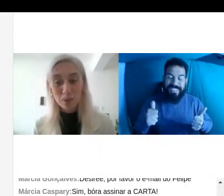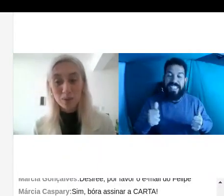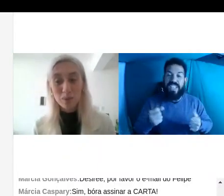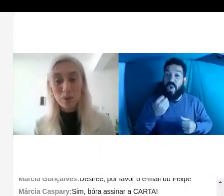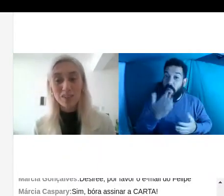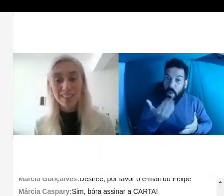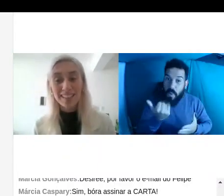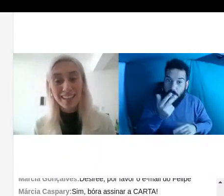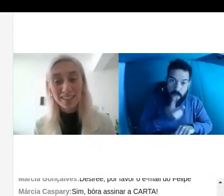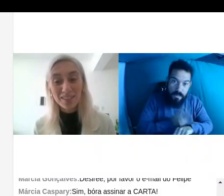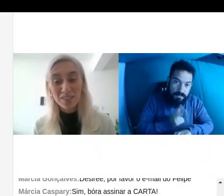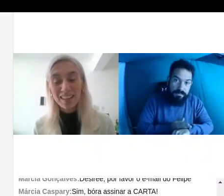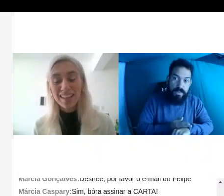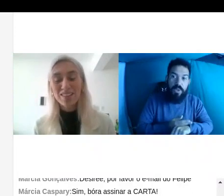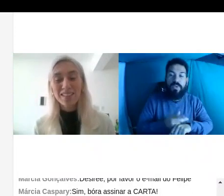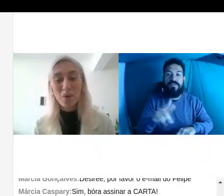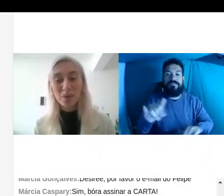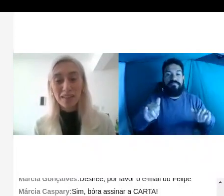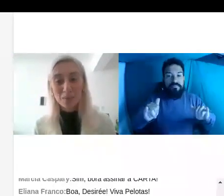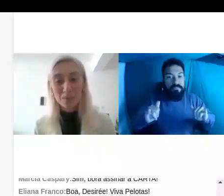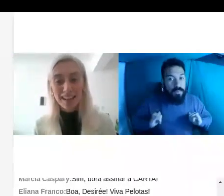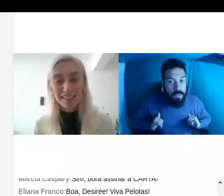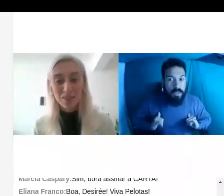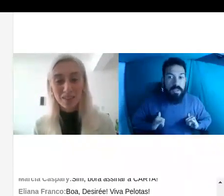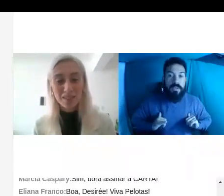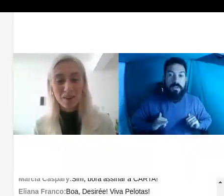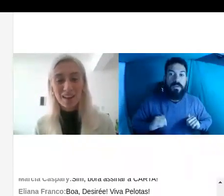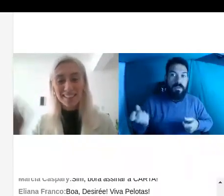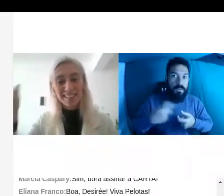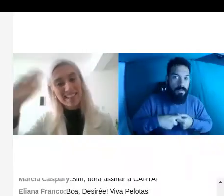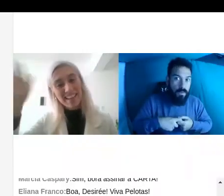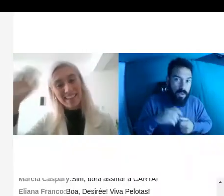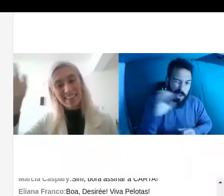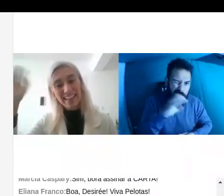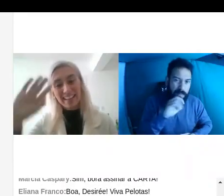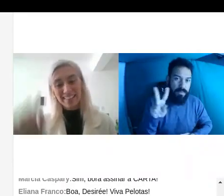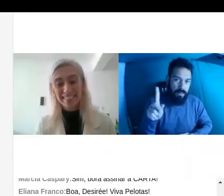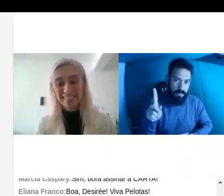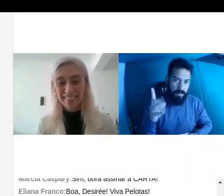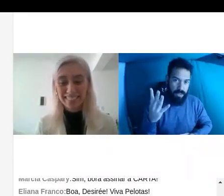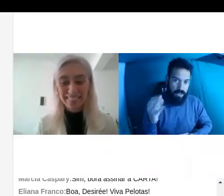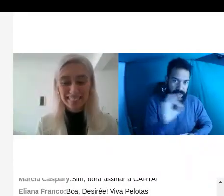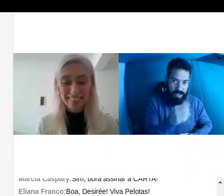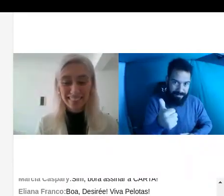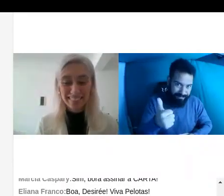todos, um bom descanso. Nos encontramos às 14 horas. Até lá!